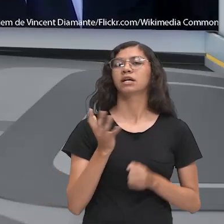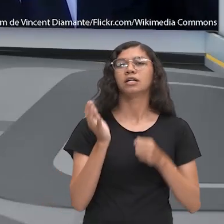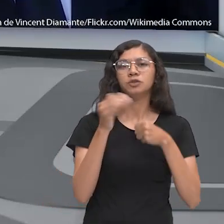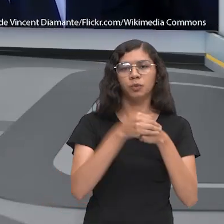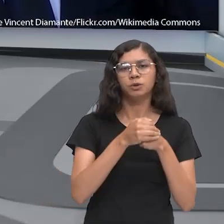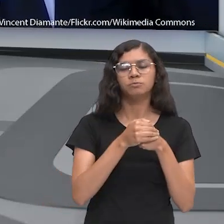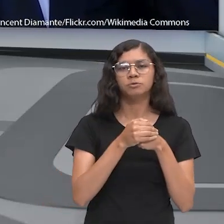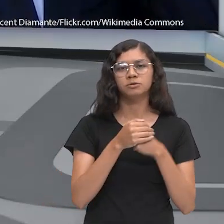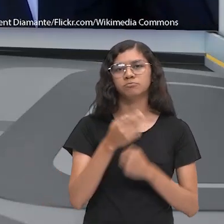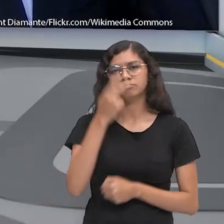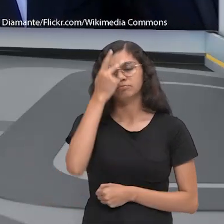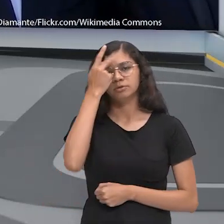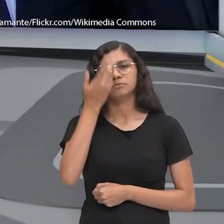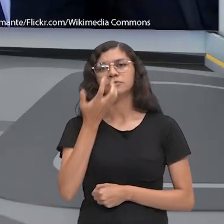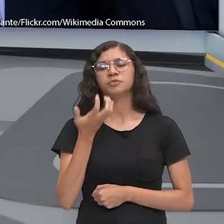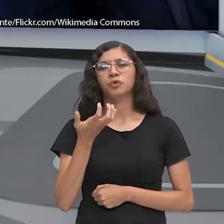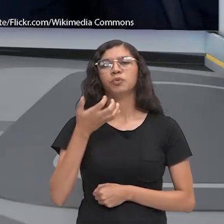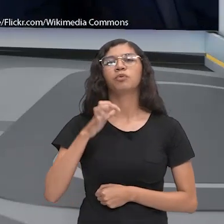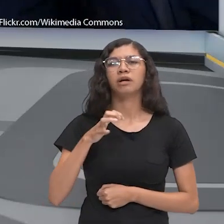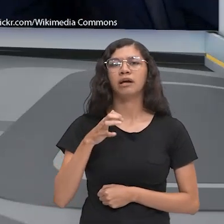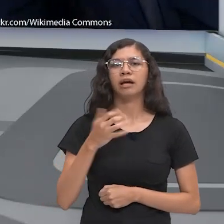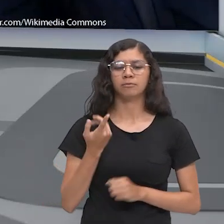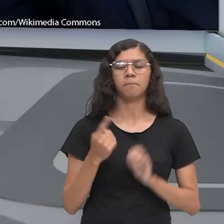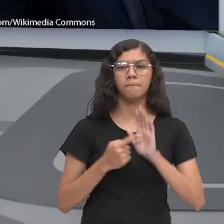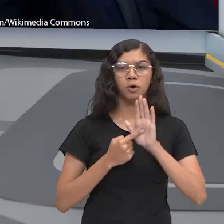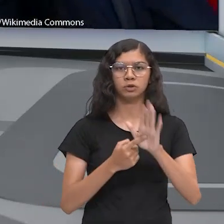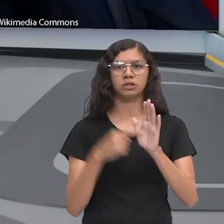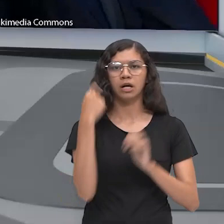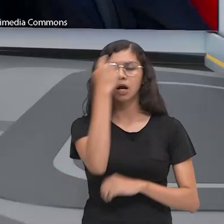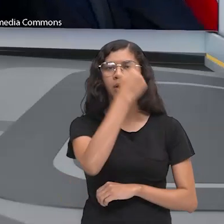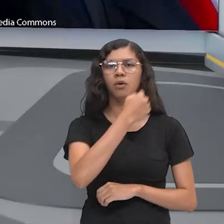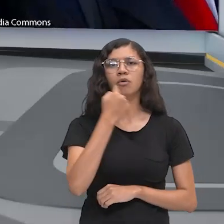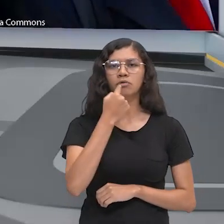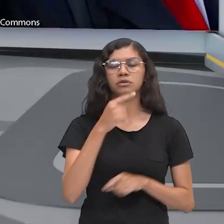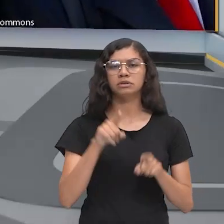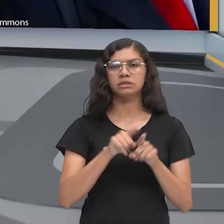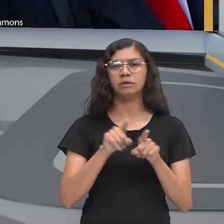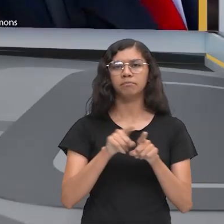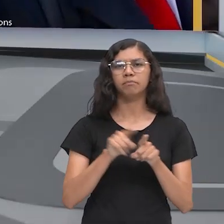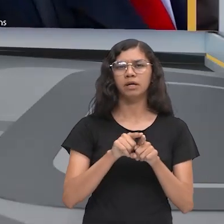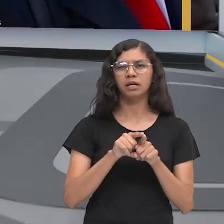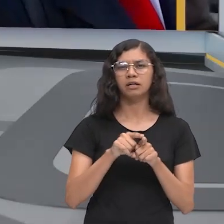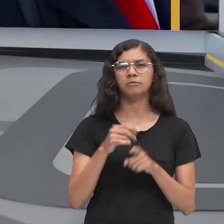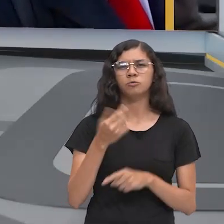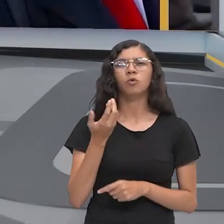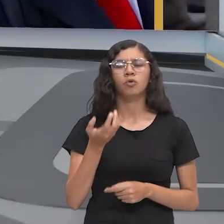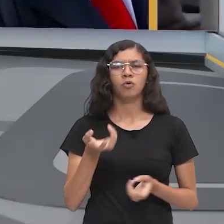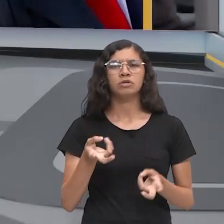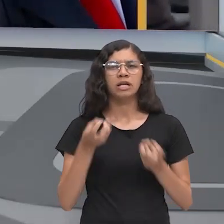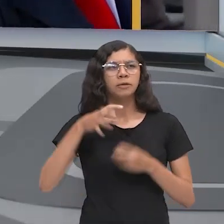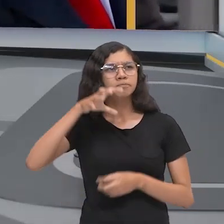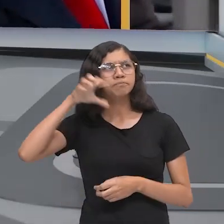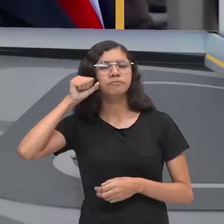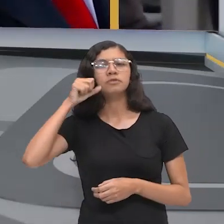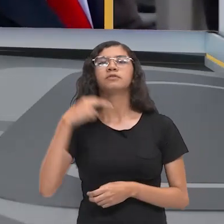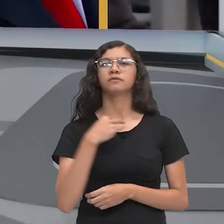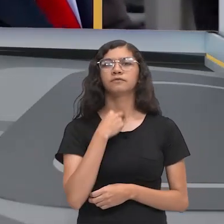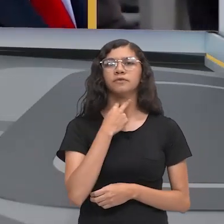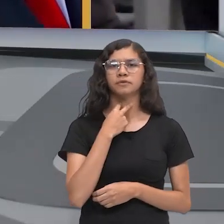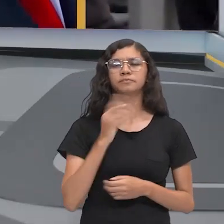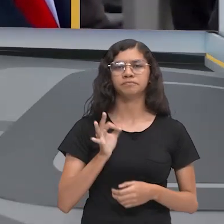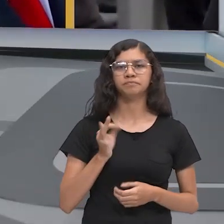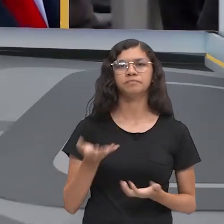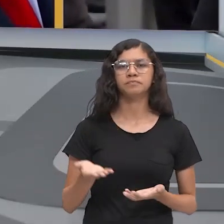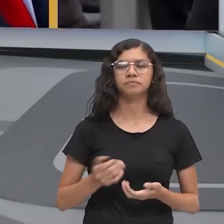querer nem aparecer o seu rosto e nem que seja identificado a sua voz, certo? Então,